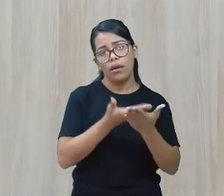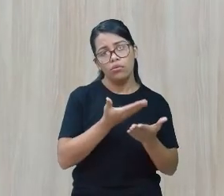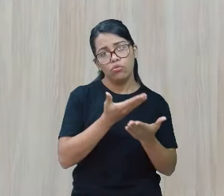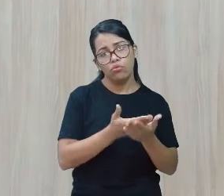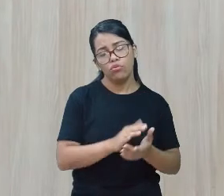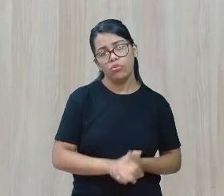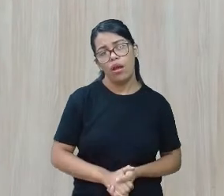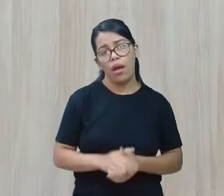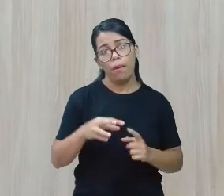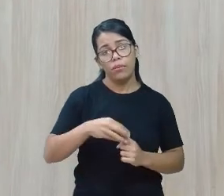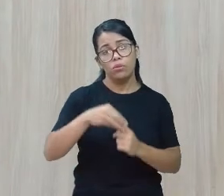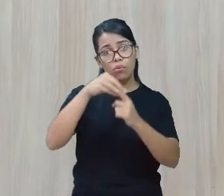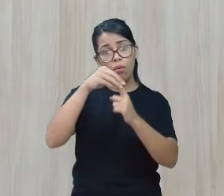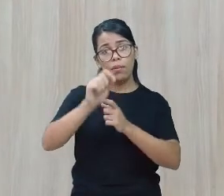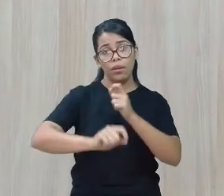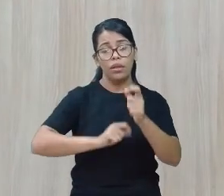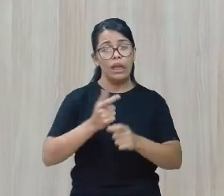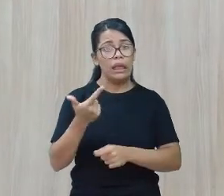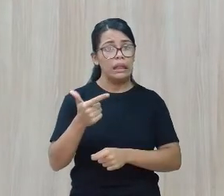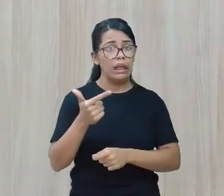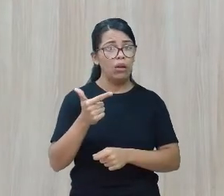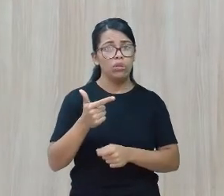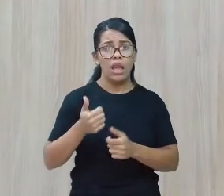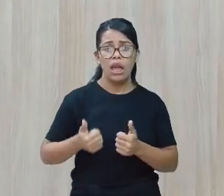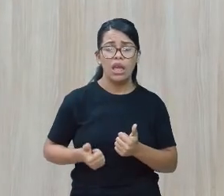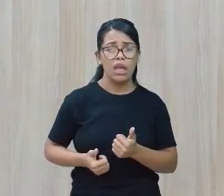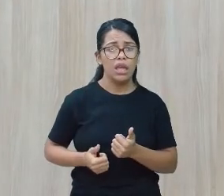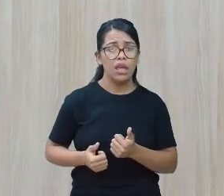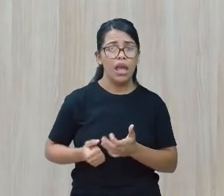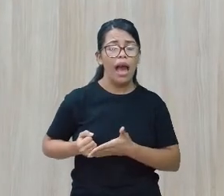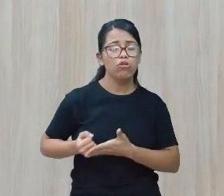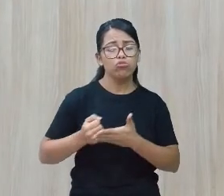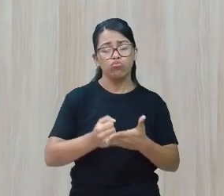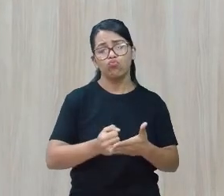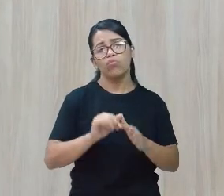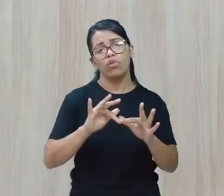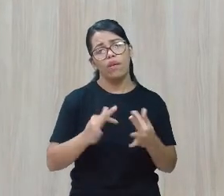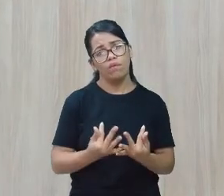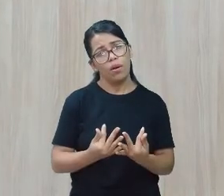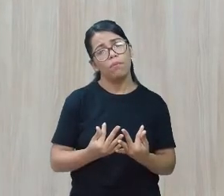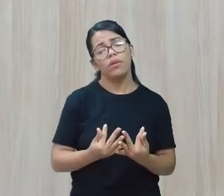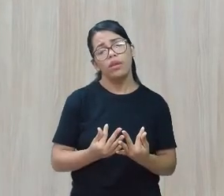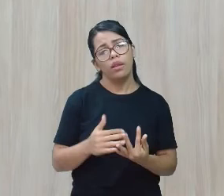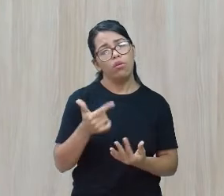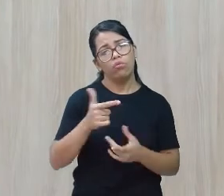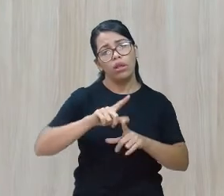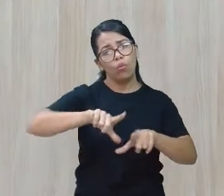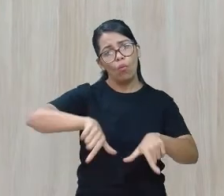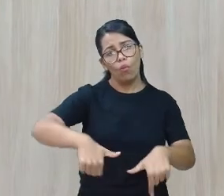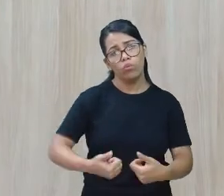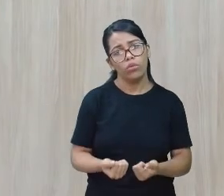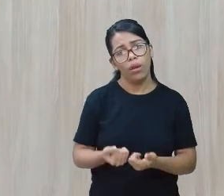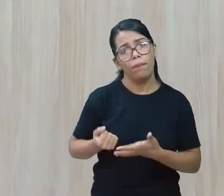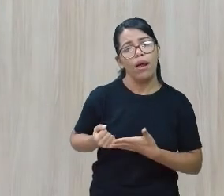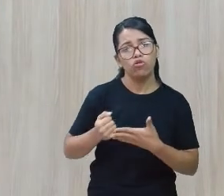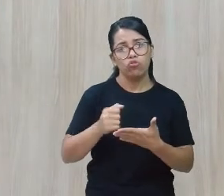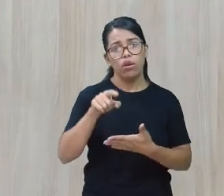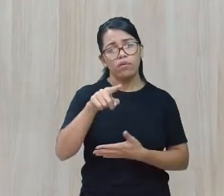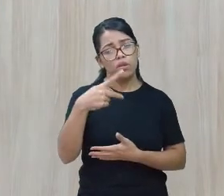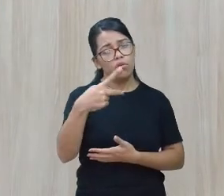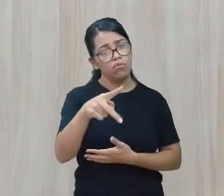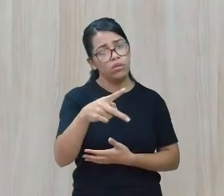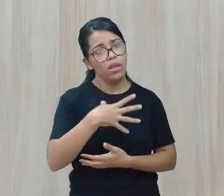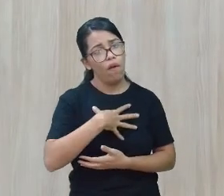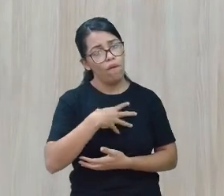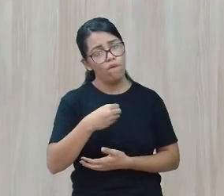estudar. Principalmente quem não tem um grande apoio para fazer isso, teu filho, e fazer essa questão de continuar